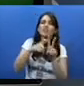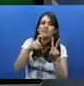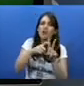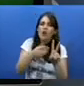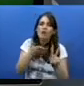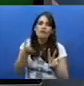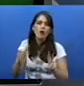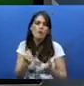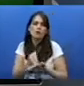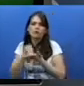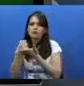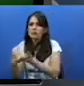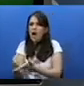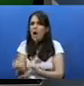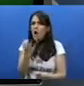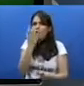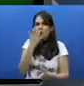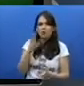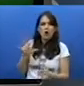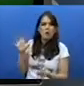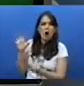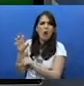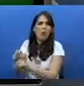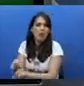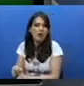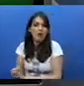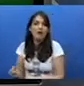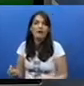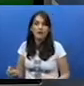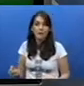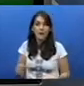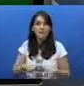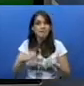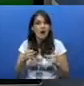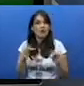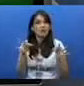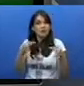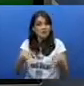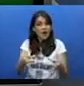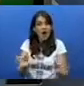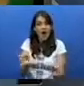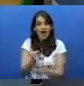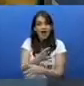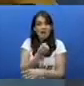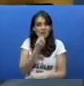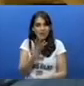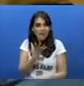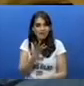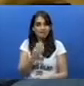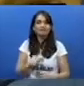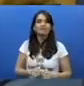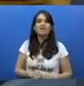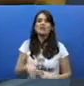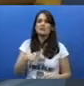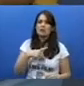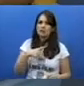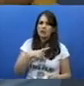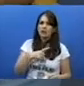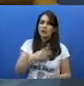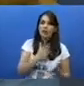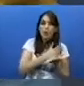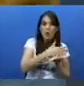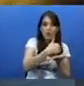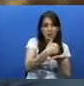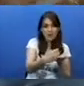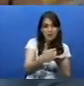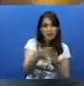veterinário foi lá tirar o anzol, mas terminou tudo bem. Então, teve um começo, o desenrolar da história, que é o